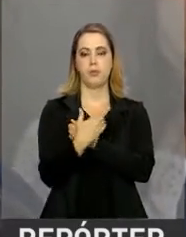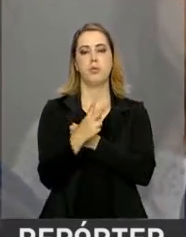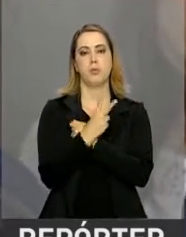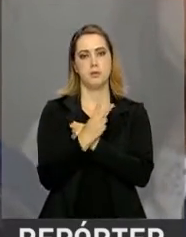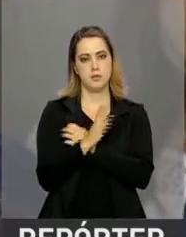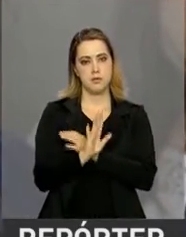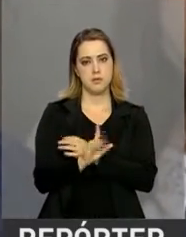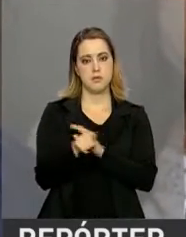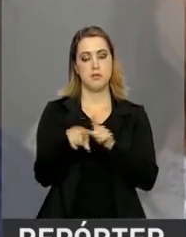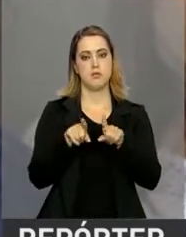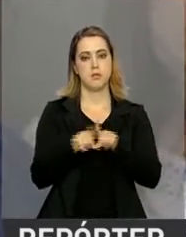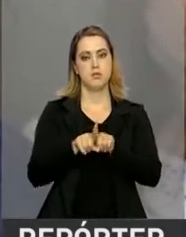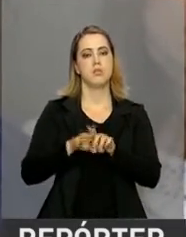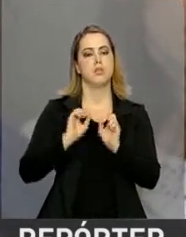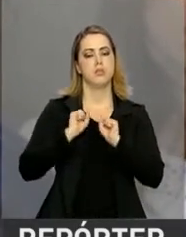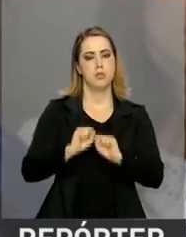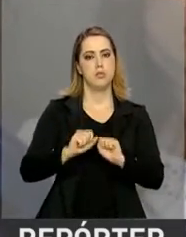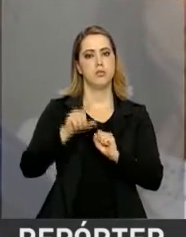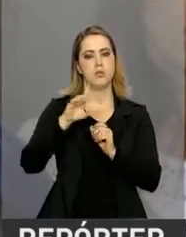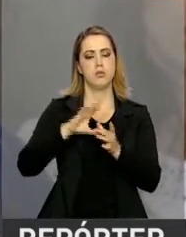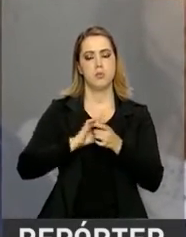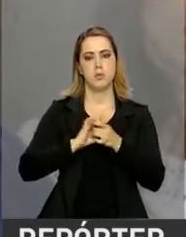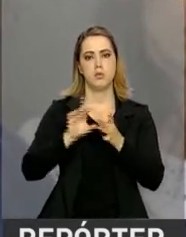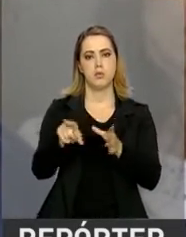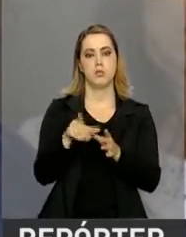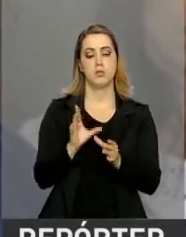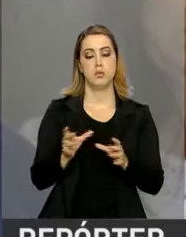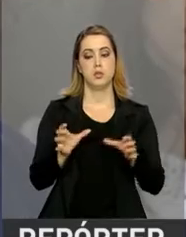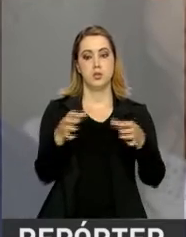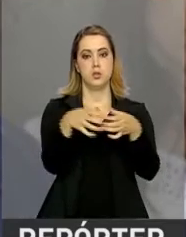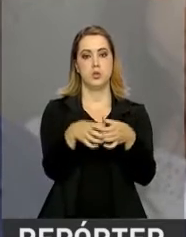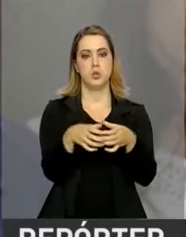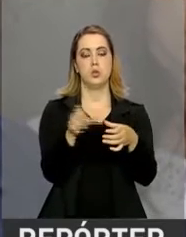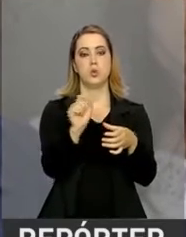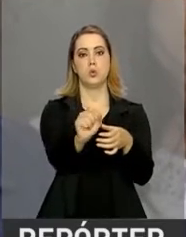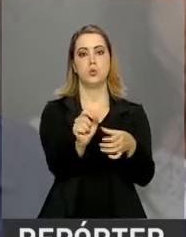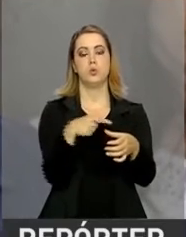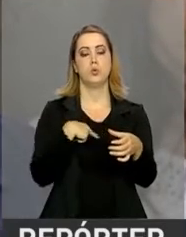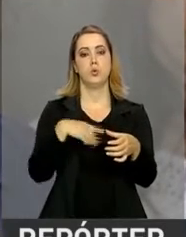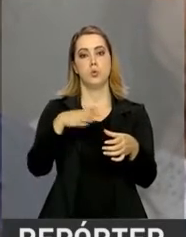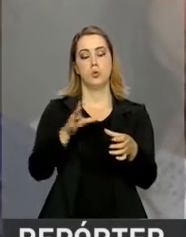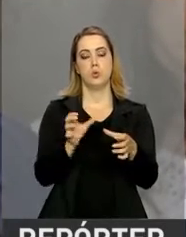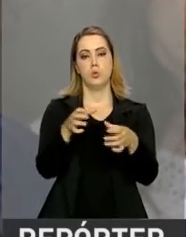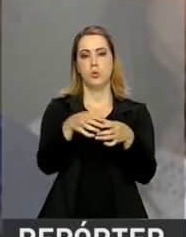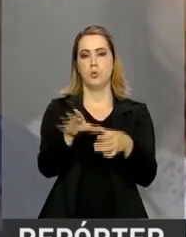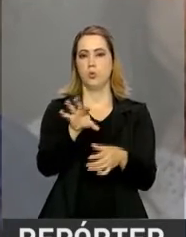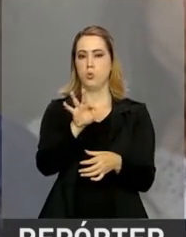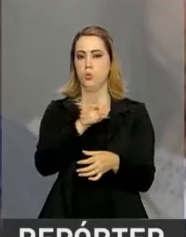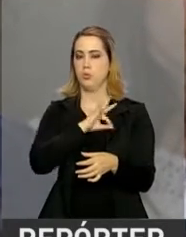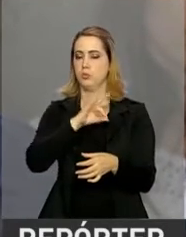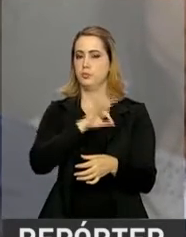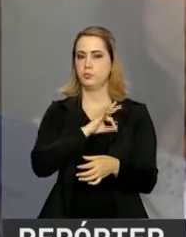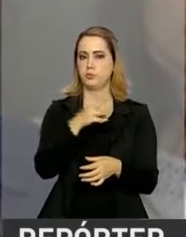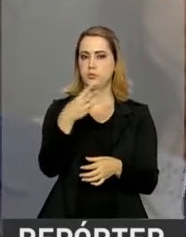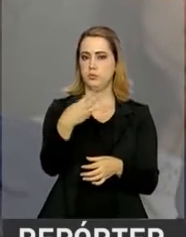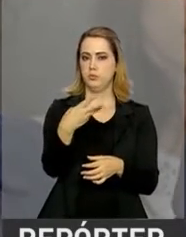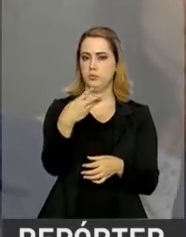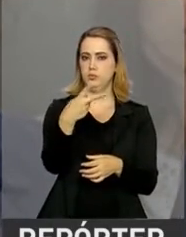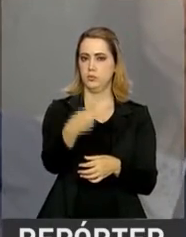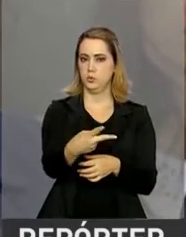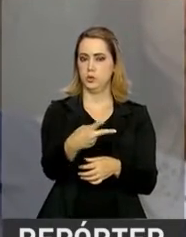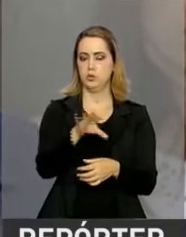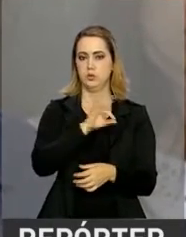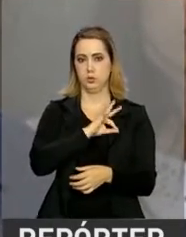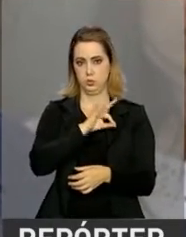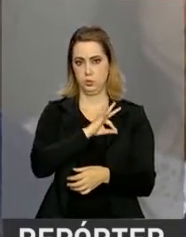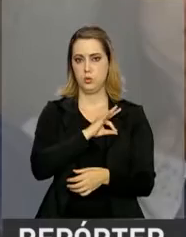autorizei extraordinariamente que o grupo tático deles do sistema penitenciário, que é composto por 32